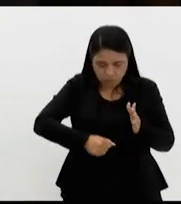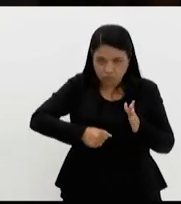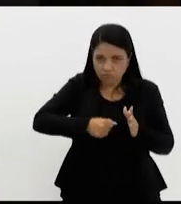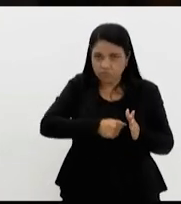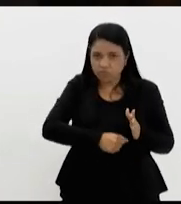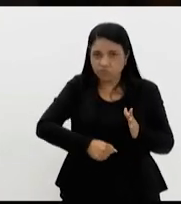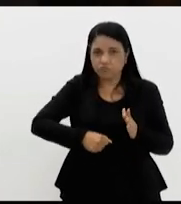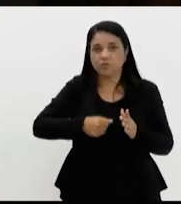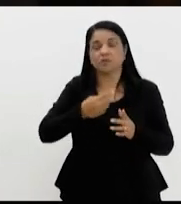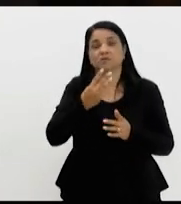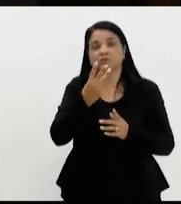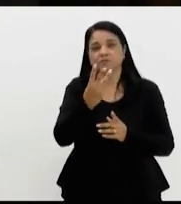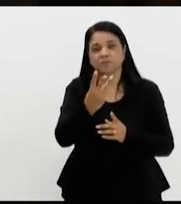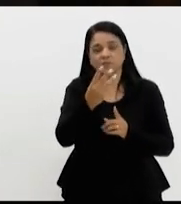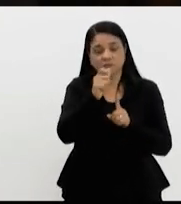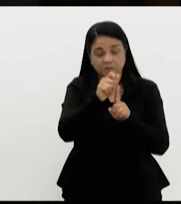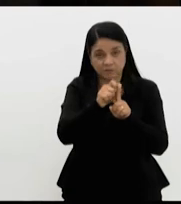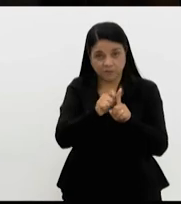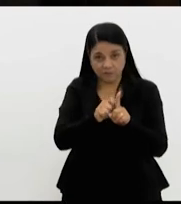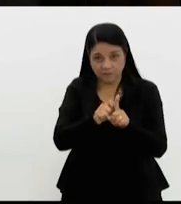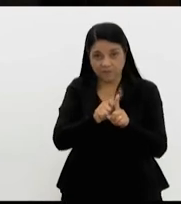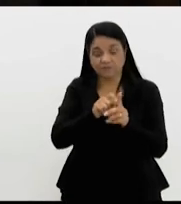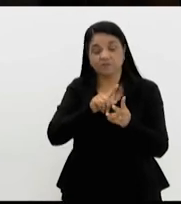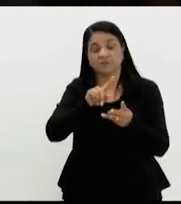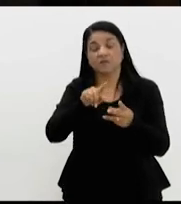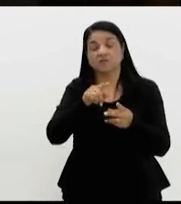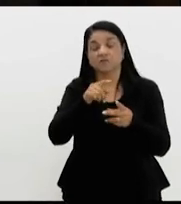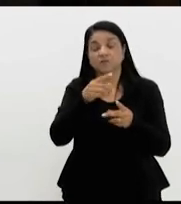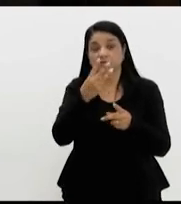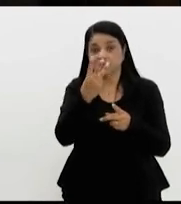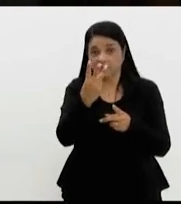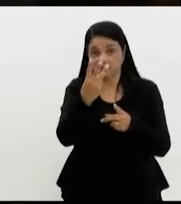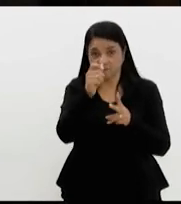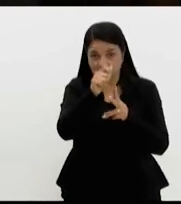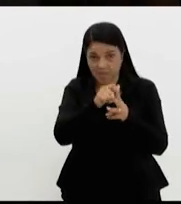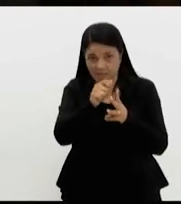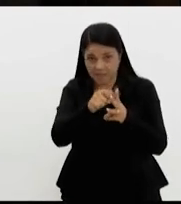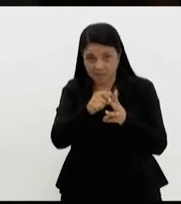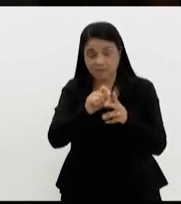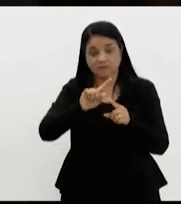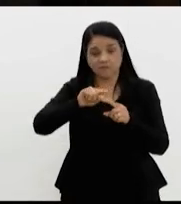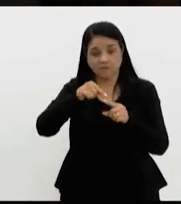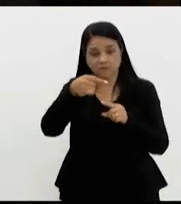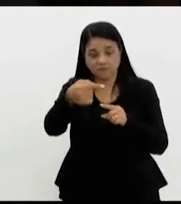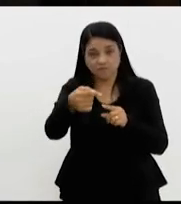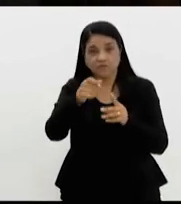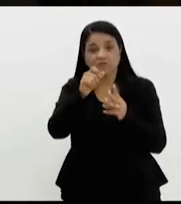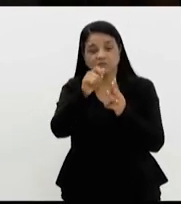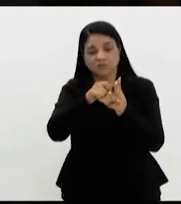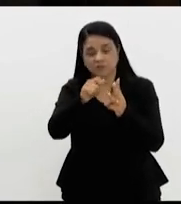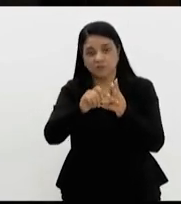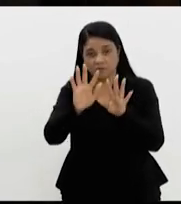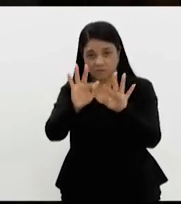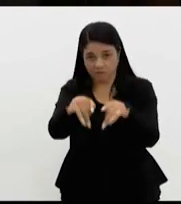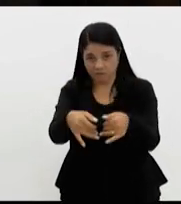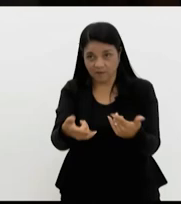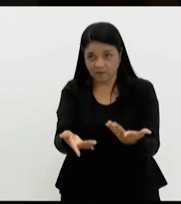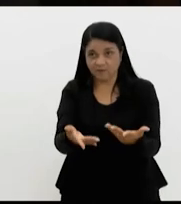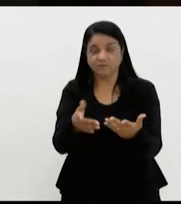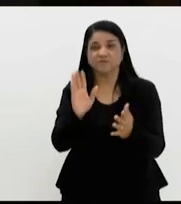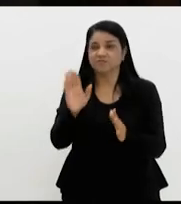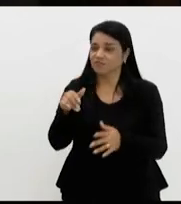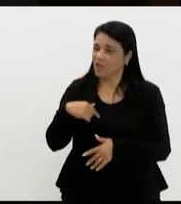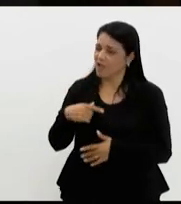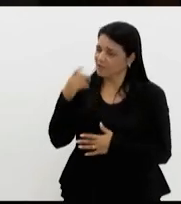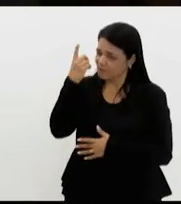segundo trimestre da gravidez. Mas o interessante, deputada Renata, a senhora que vai passar por isso agora, já